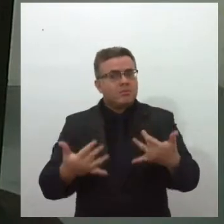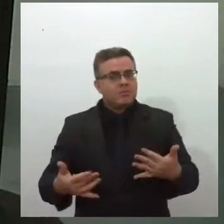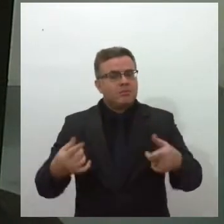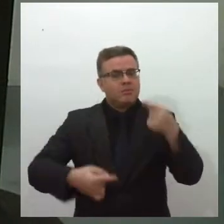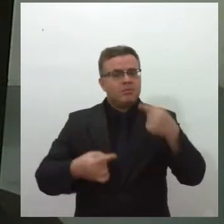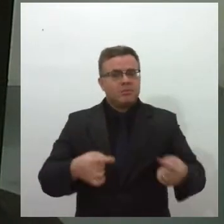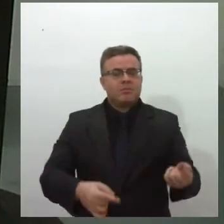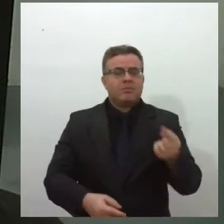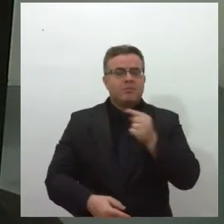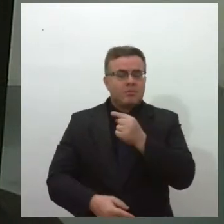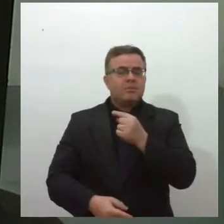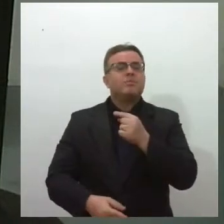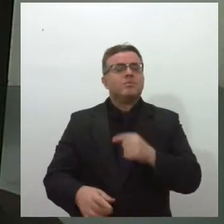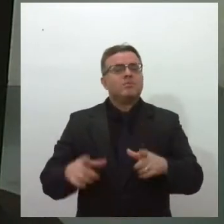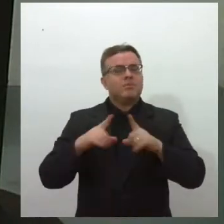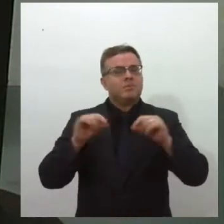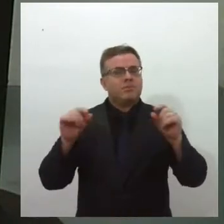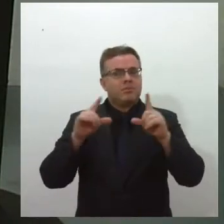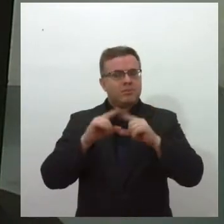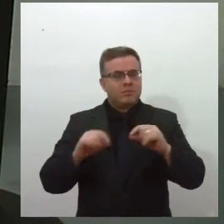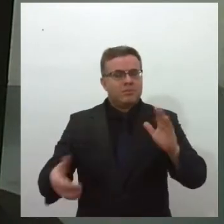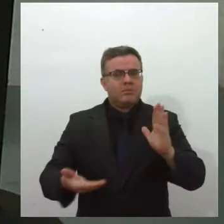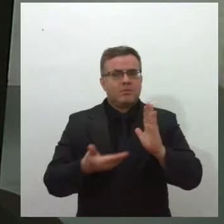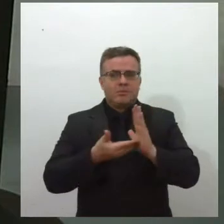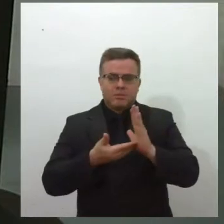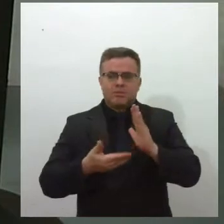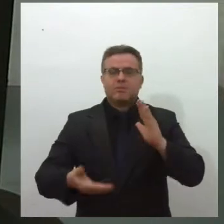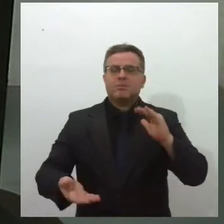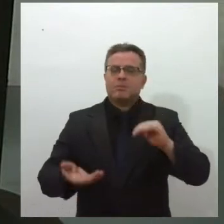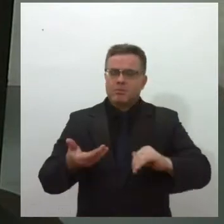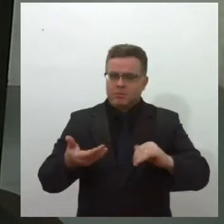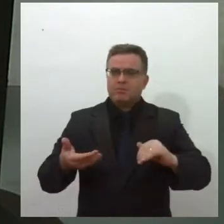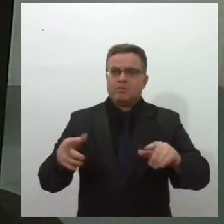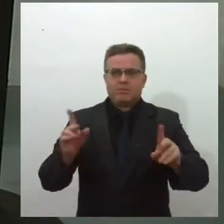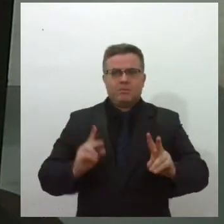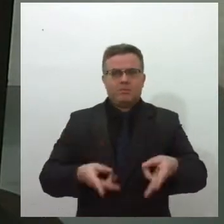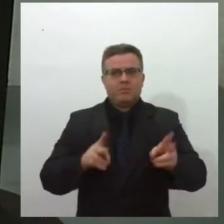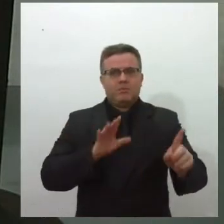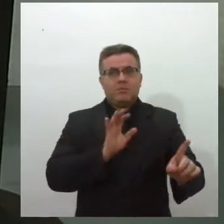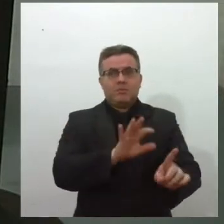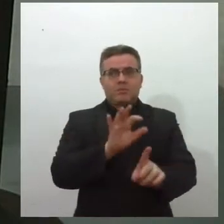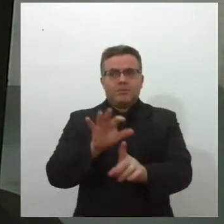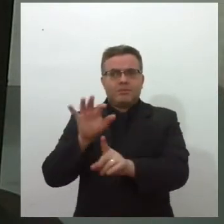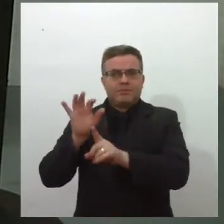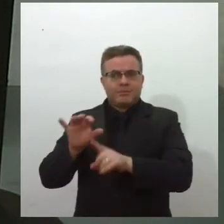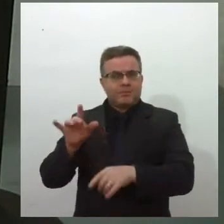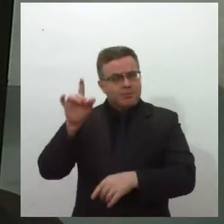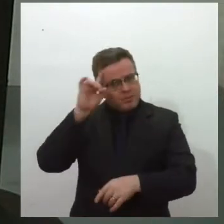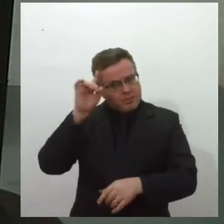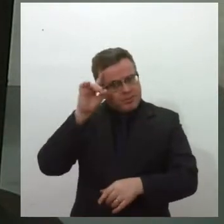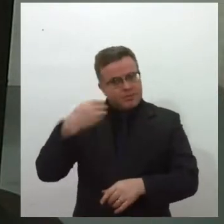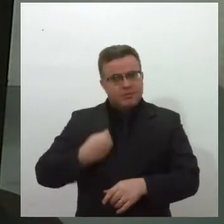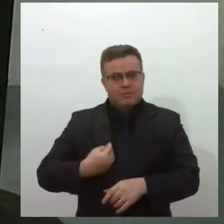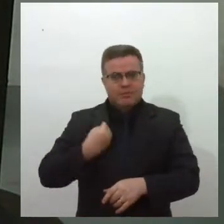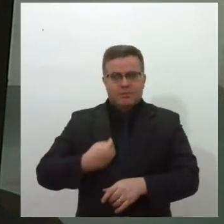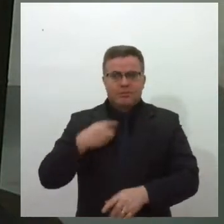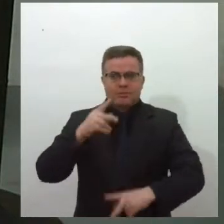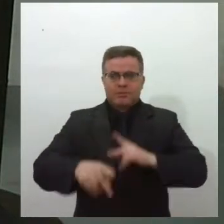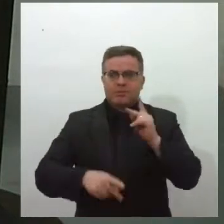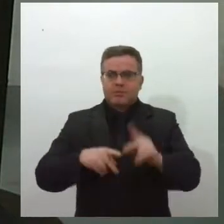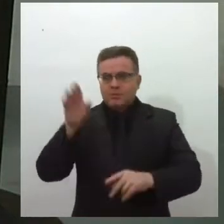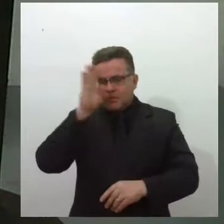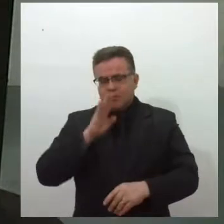no Senado e na Câmara dos Deputados, e que repercutem, é claro, no dia a dia da população brasileira